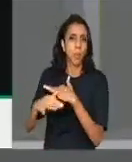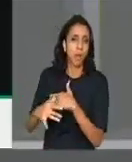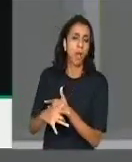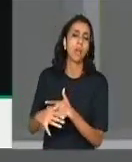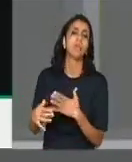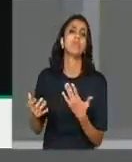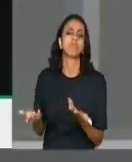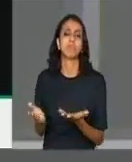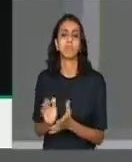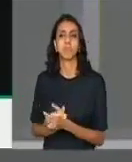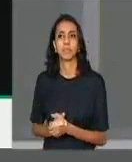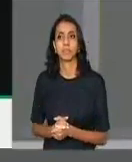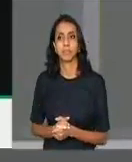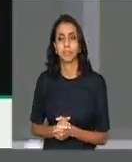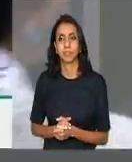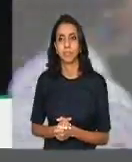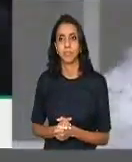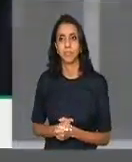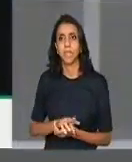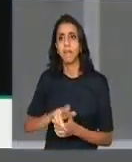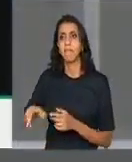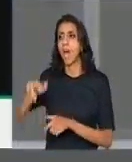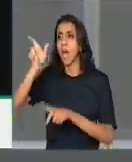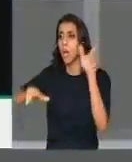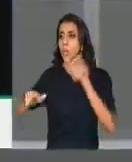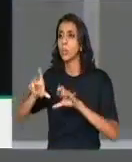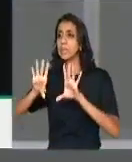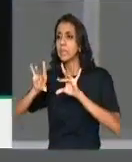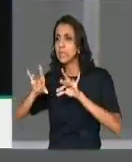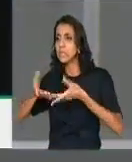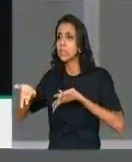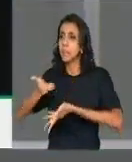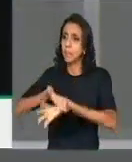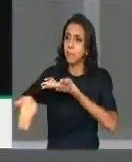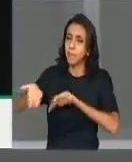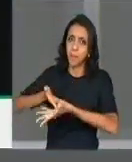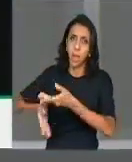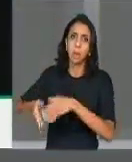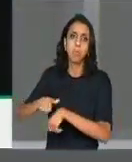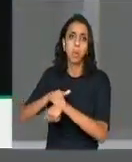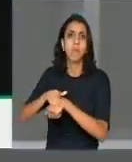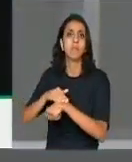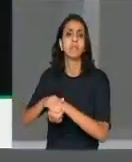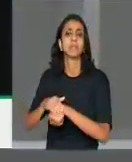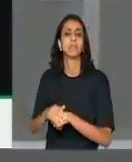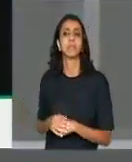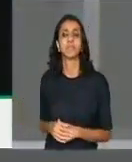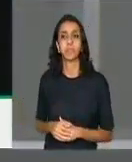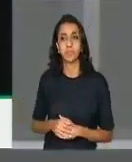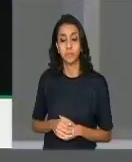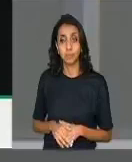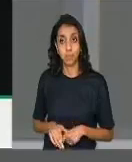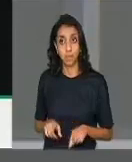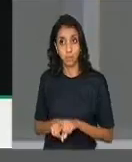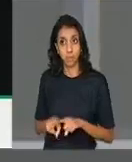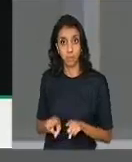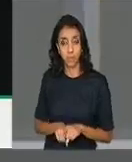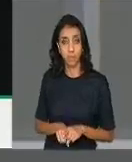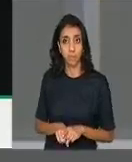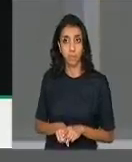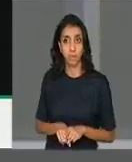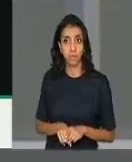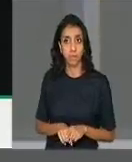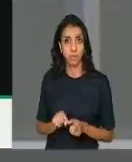do planejamento urbano, com cientistas nicaragüenses. Enfim, ter recebido, inclusive, homenagem de